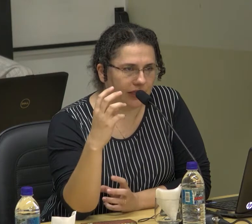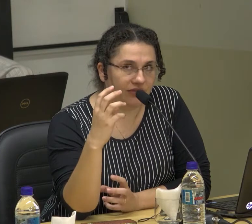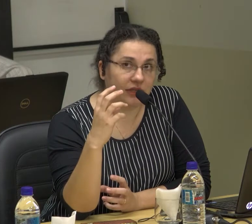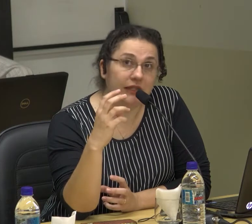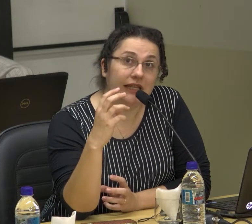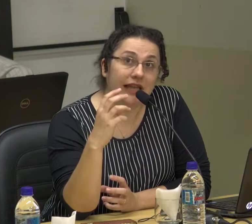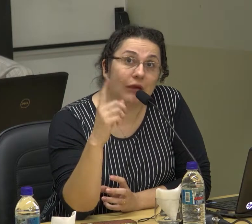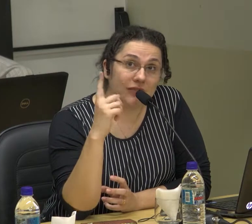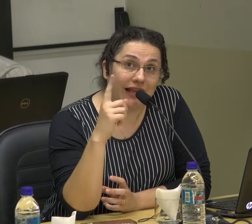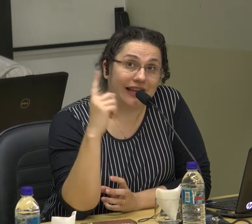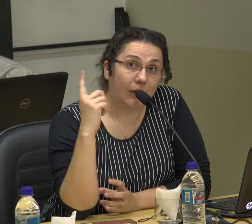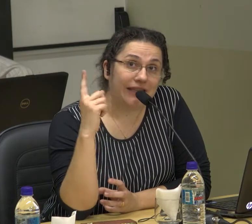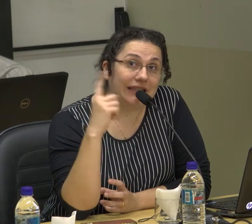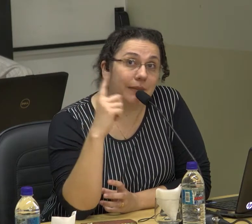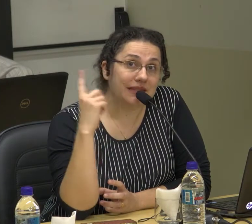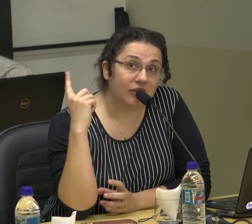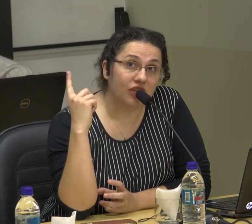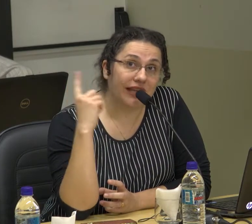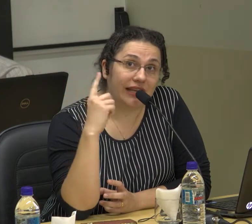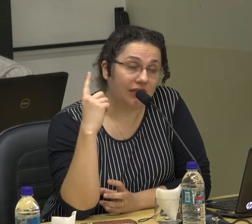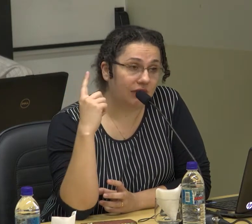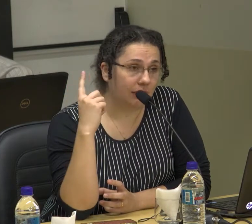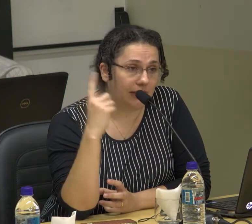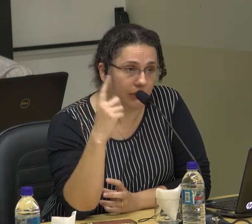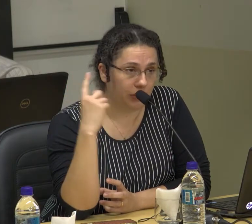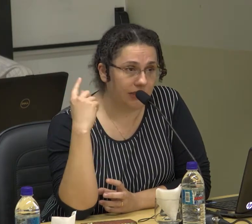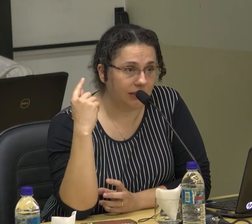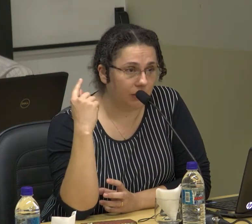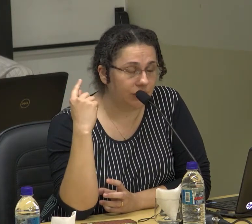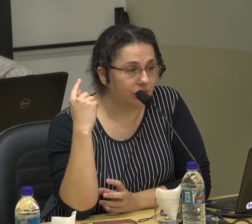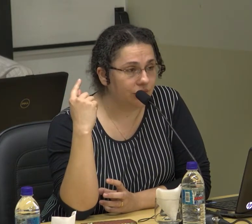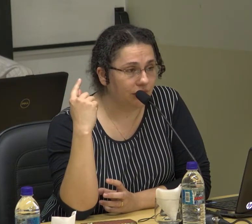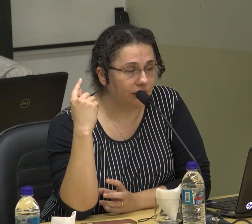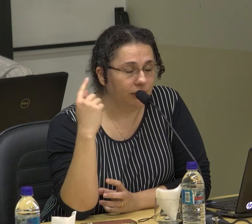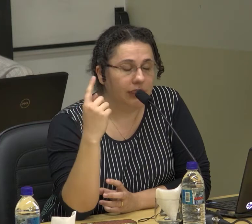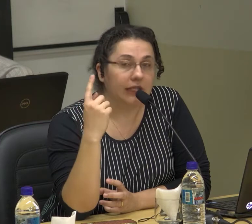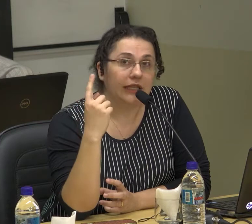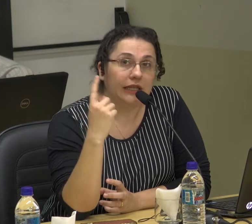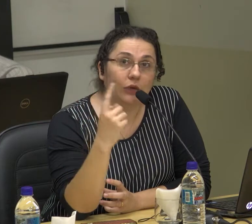córrego Marivan. O Serralhau ainda tem bastante área livre, também tem potencial